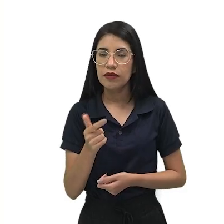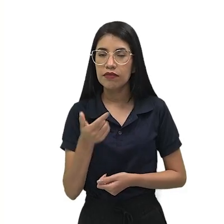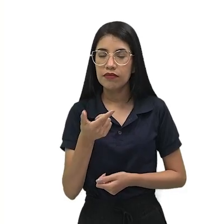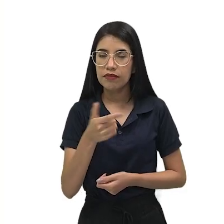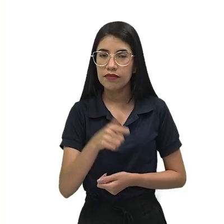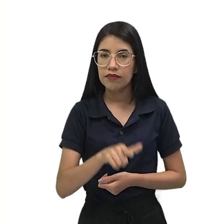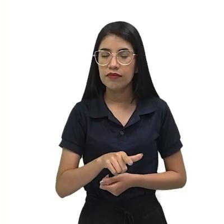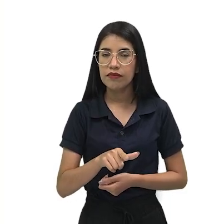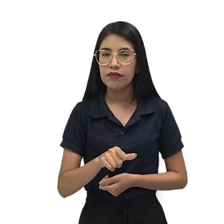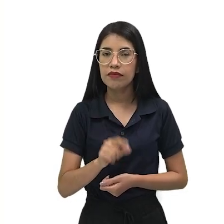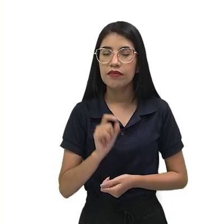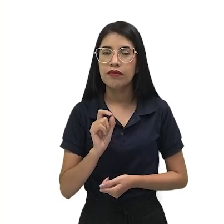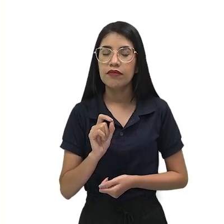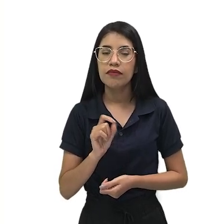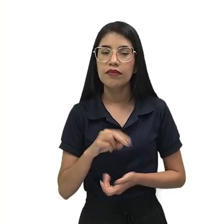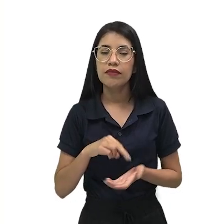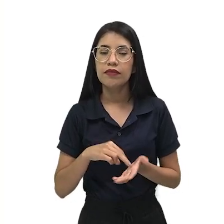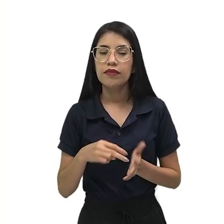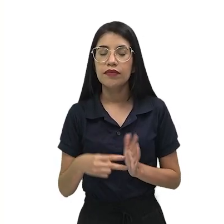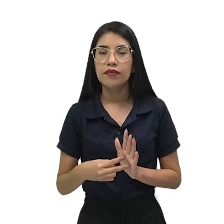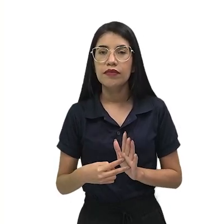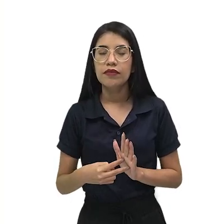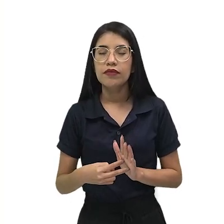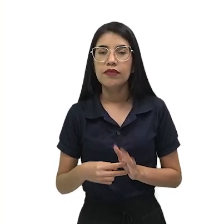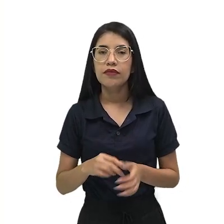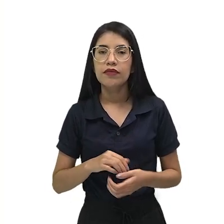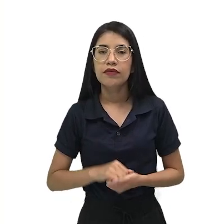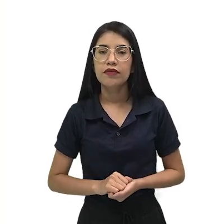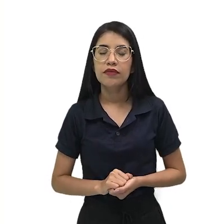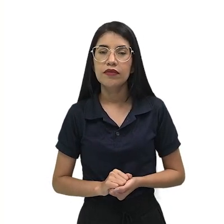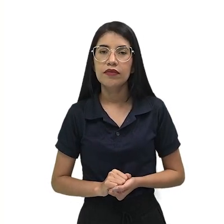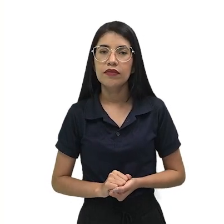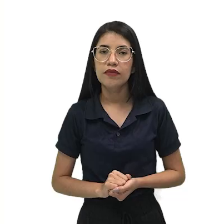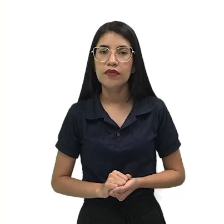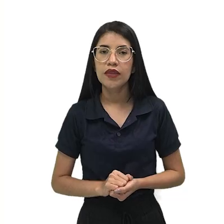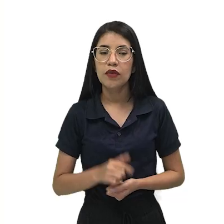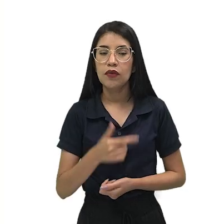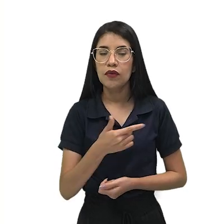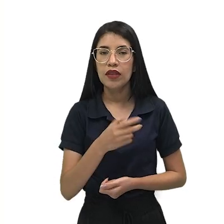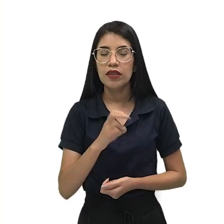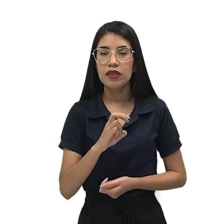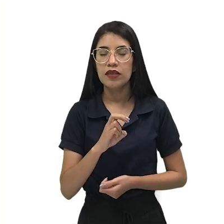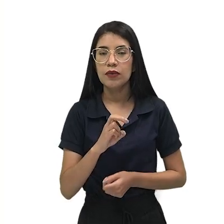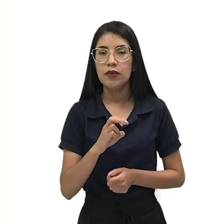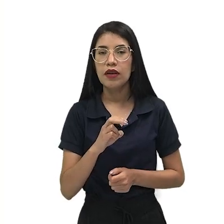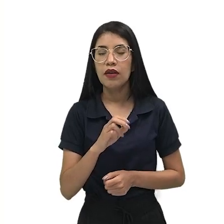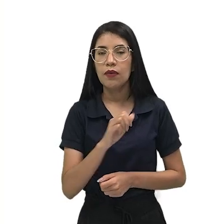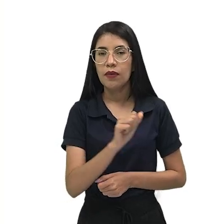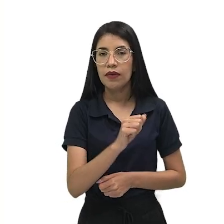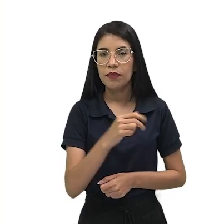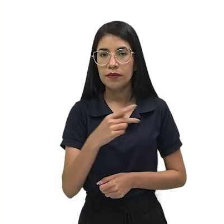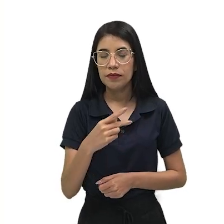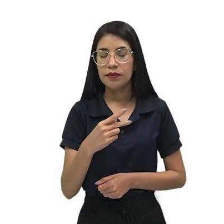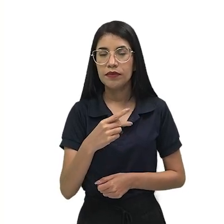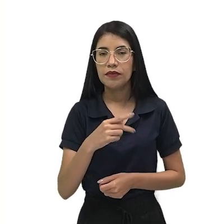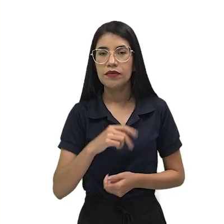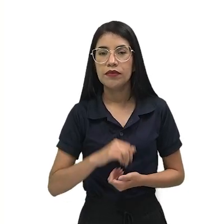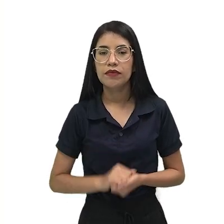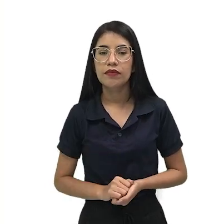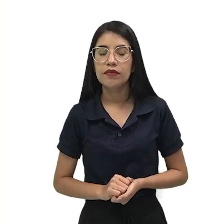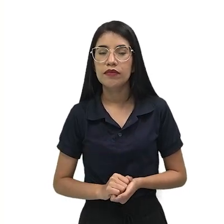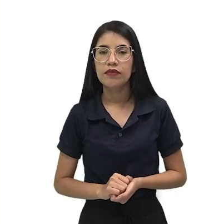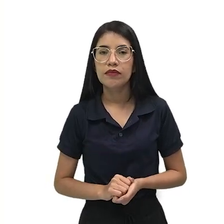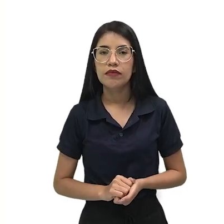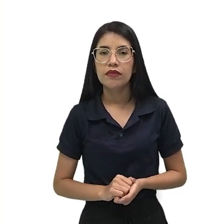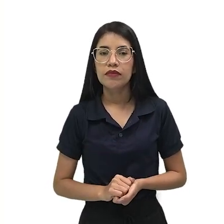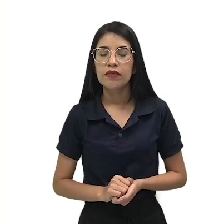mais, então significa que ele é o anteperíodo. Aí no caso, né? Tem anteperíodo,